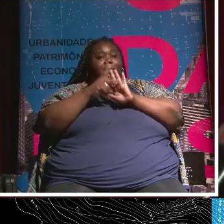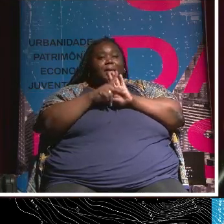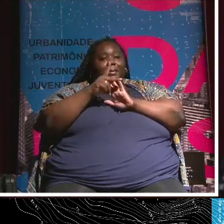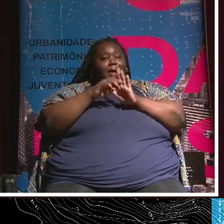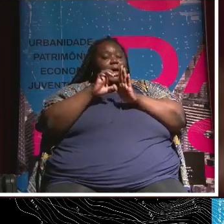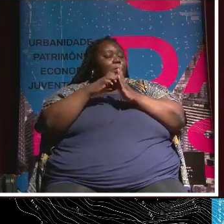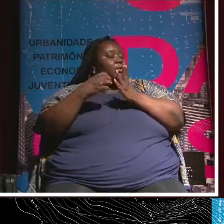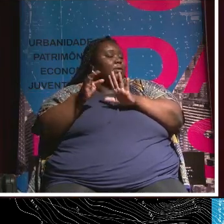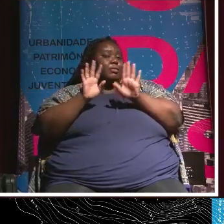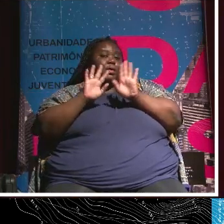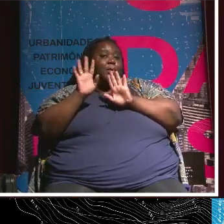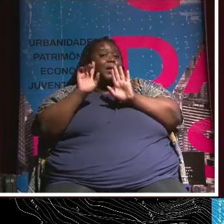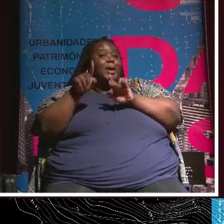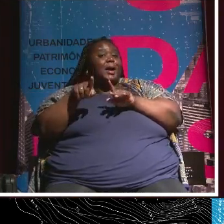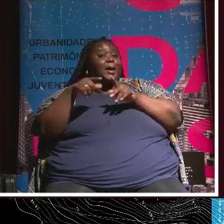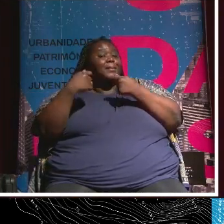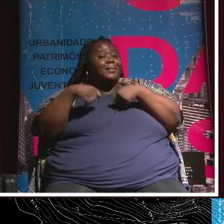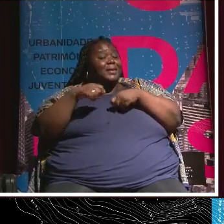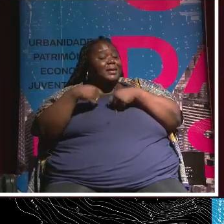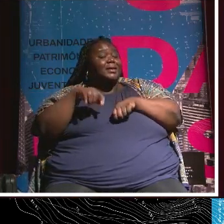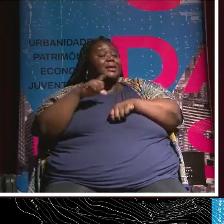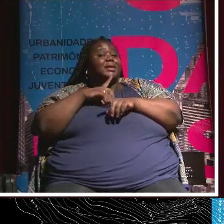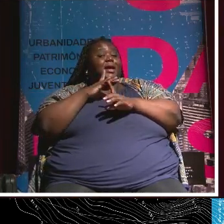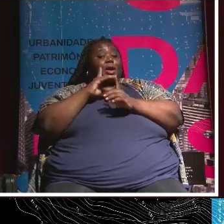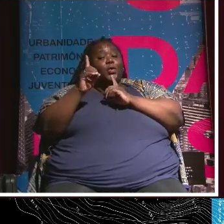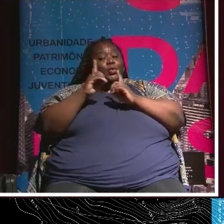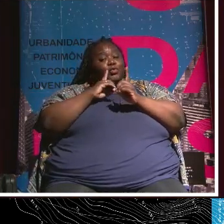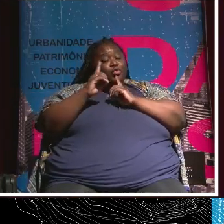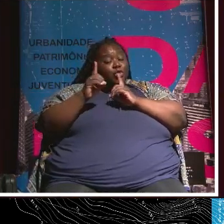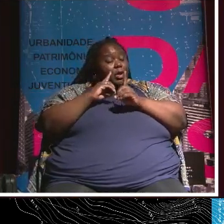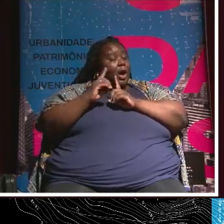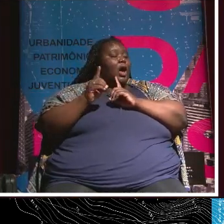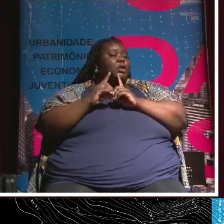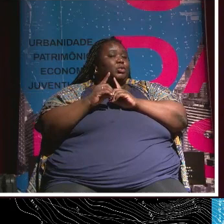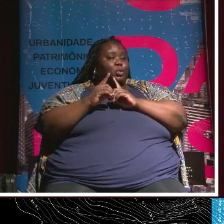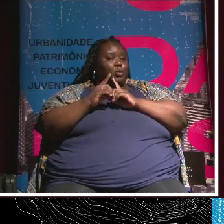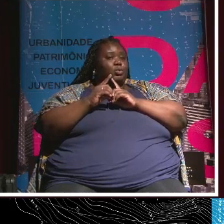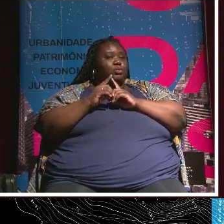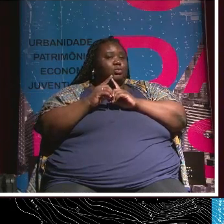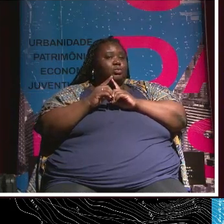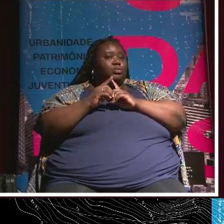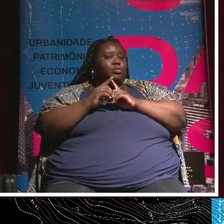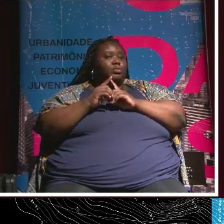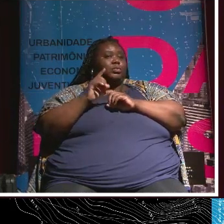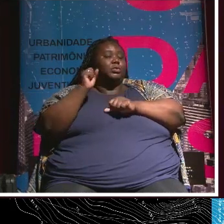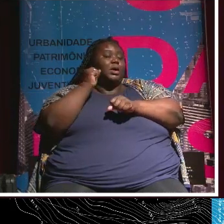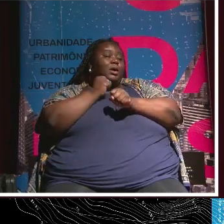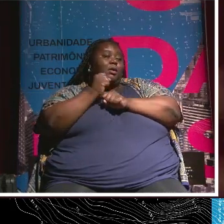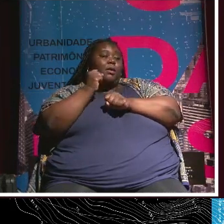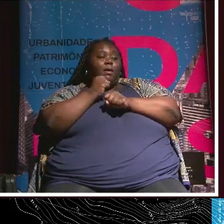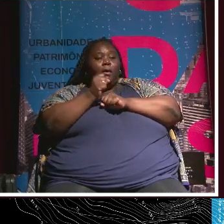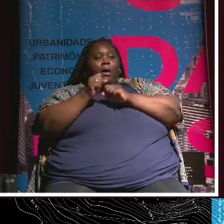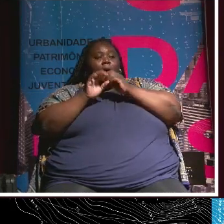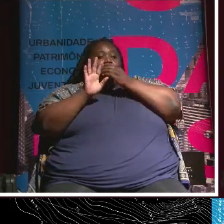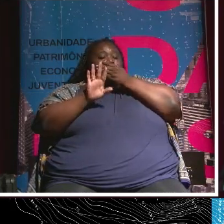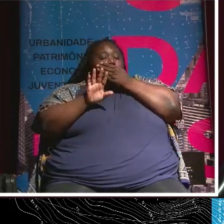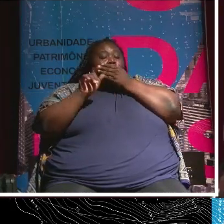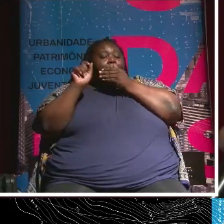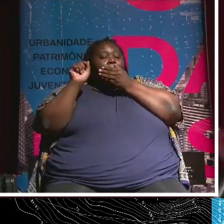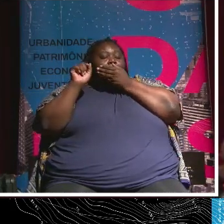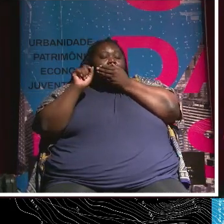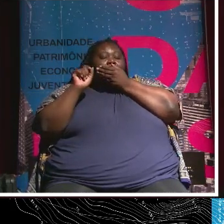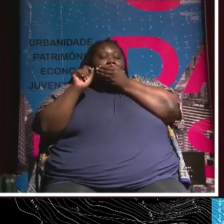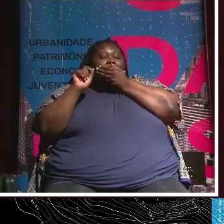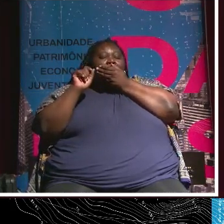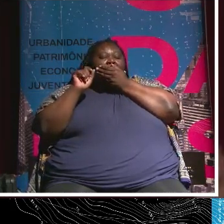edital. O diálogo tem que perpassar a construção, mas a execução